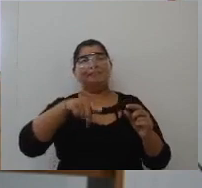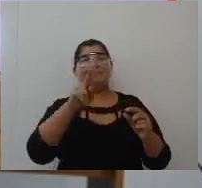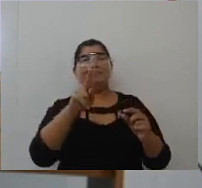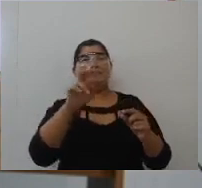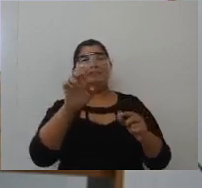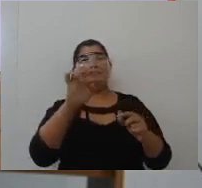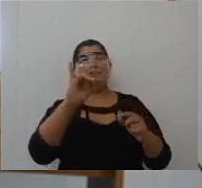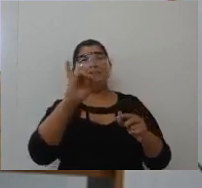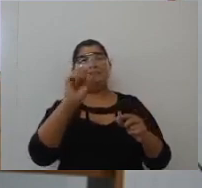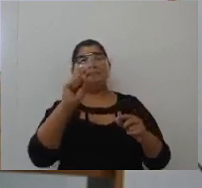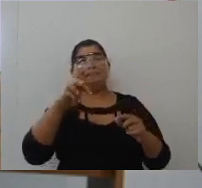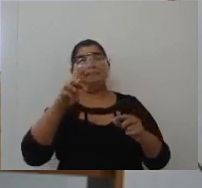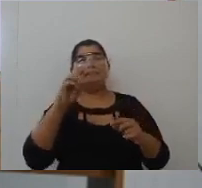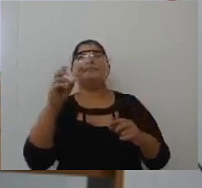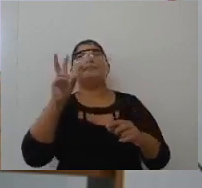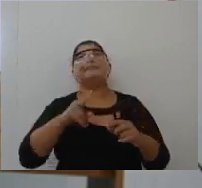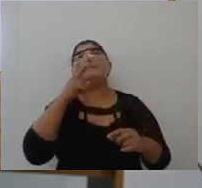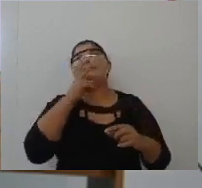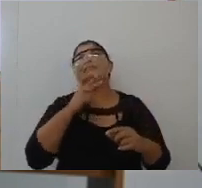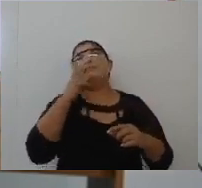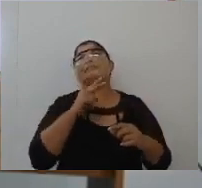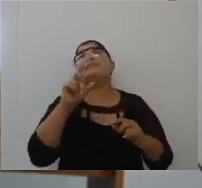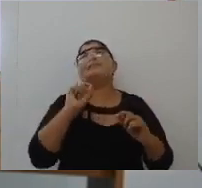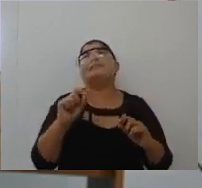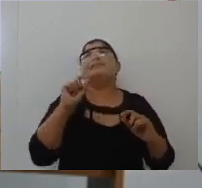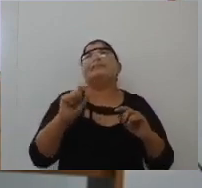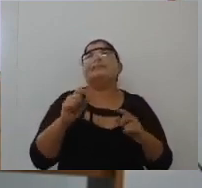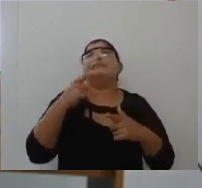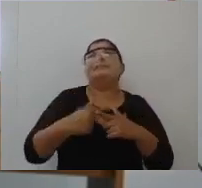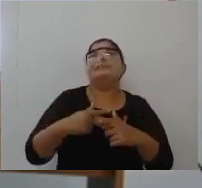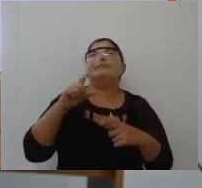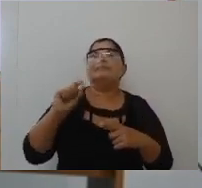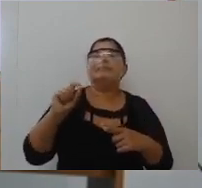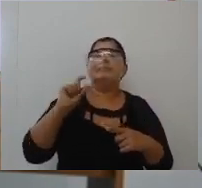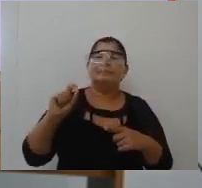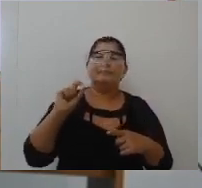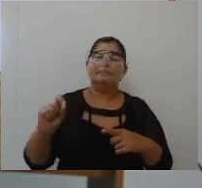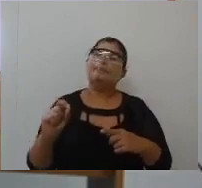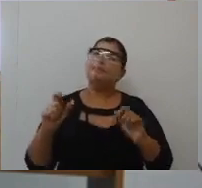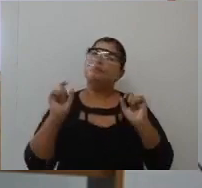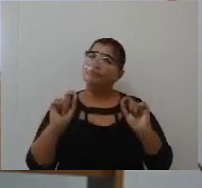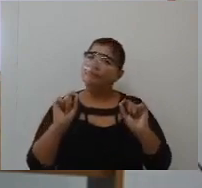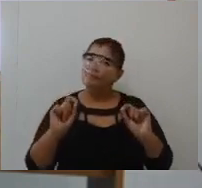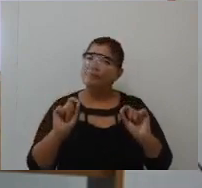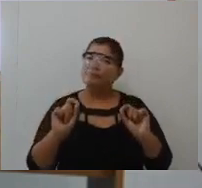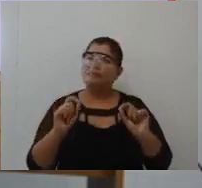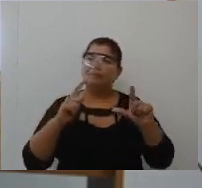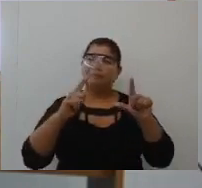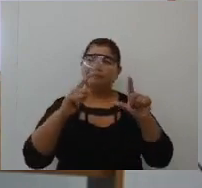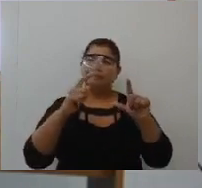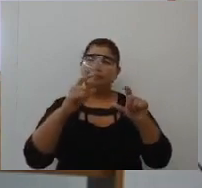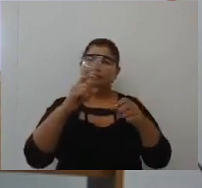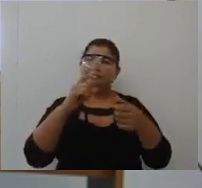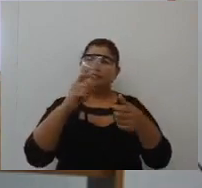não porque, o que. Então se liga na dica. Quando estiver fazendo a sua redação, na hora da correção,